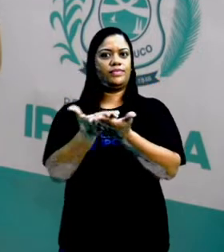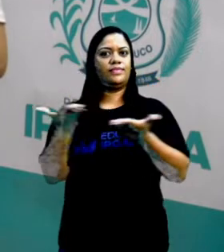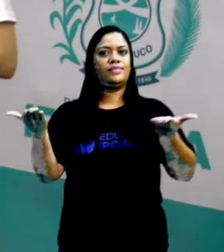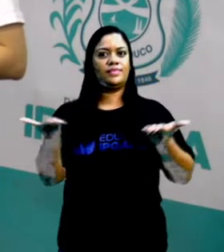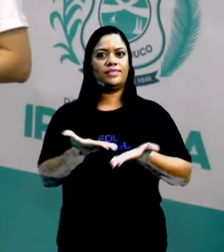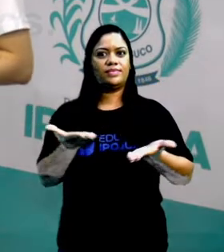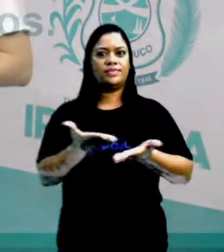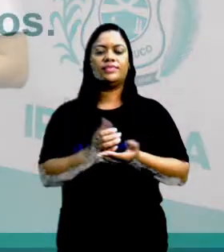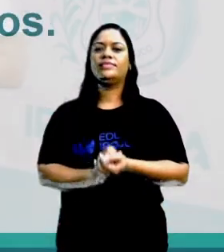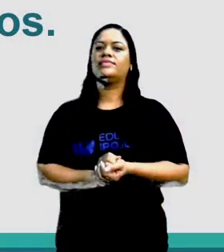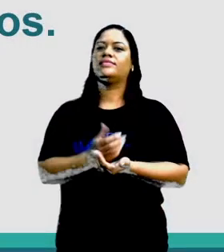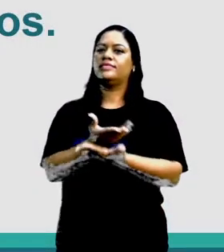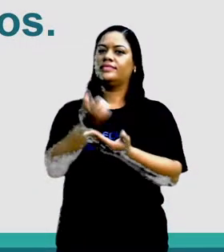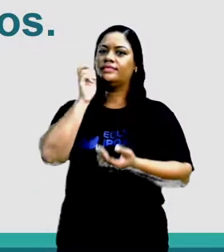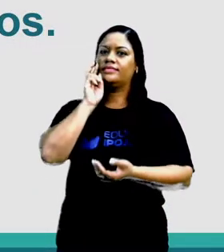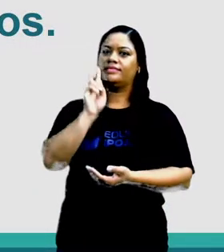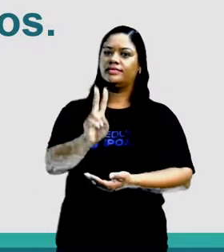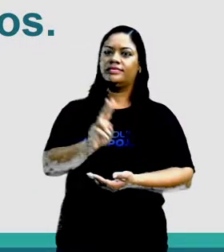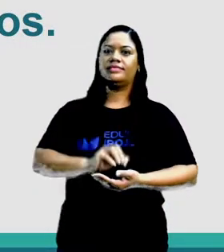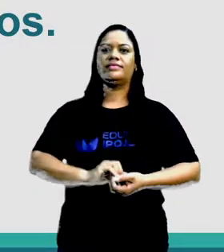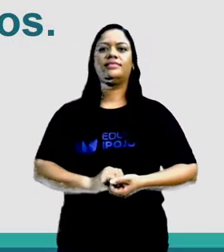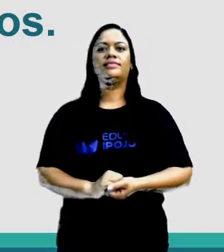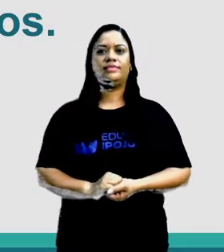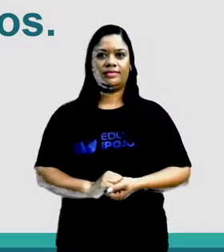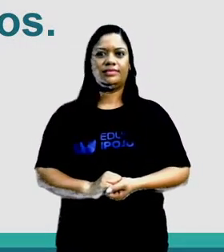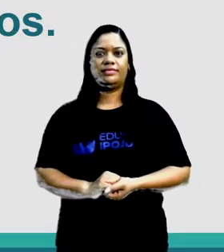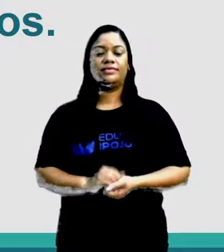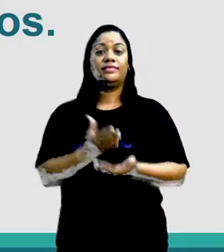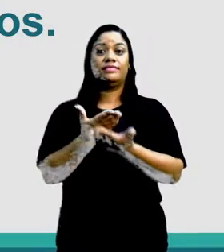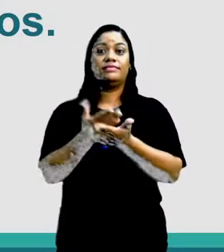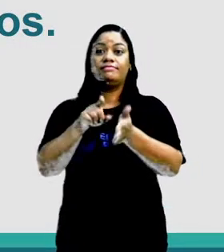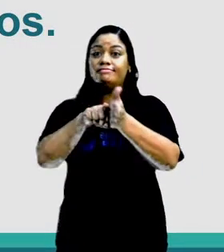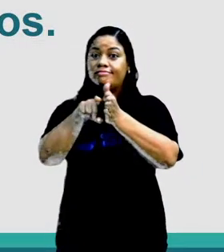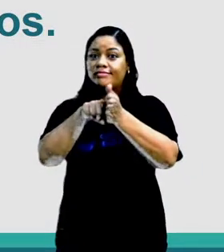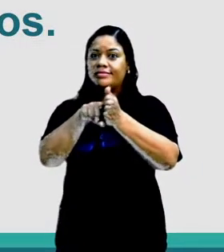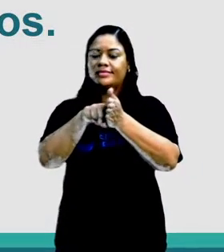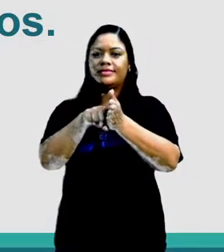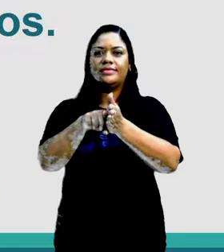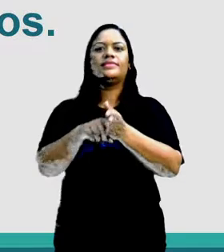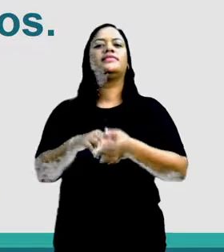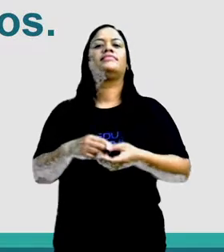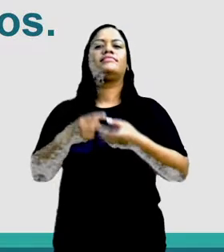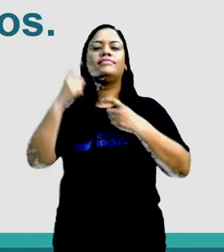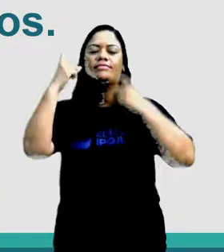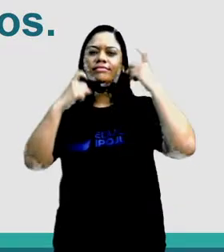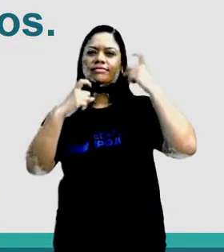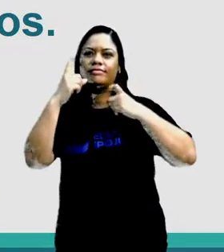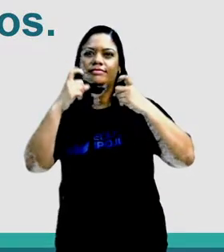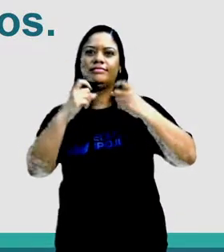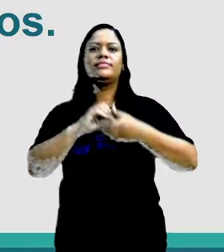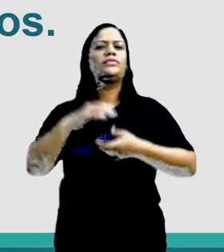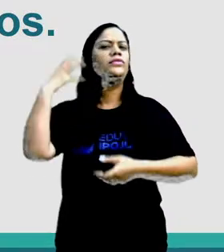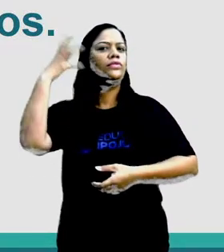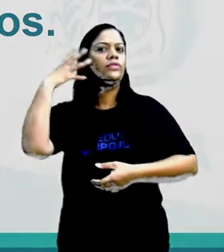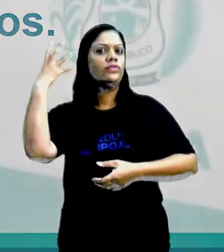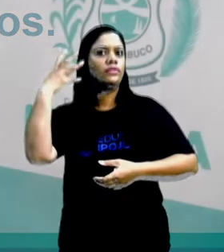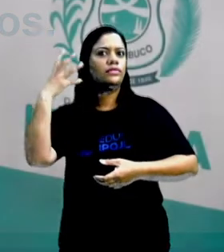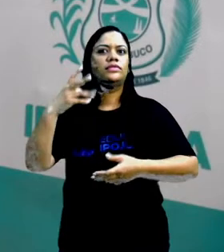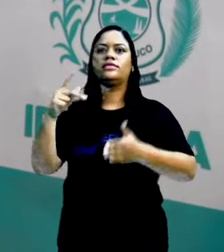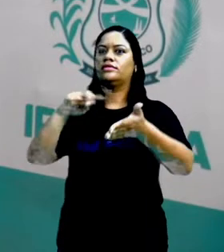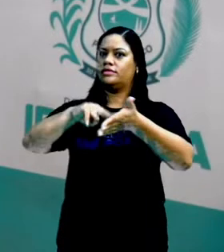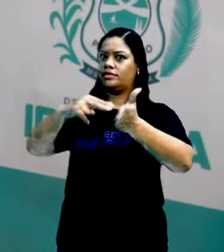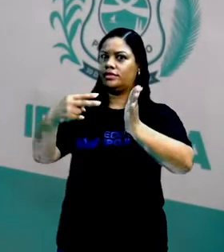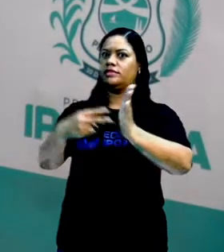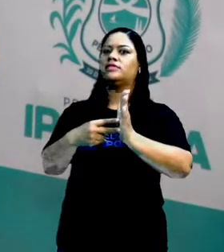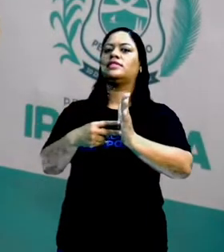é, como vocês podem ver, explorando os recursos expressivos, sonoros e semânticos do poema,